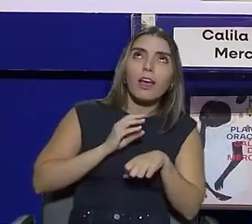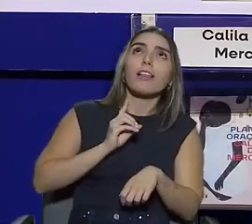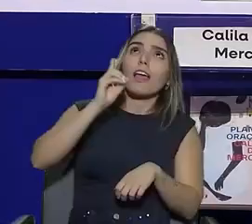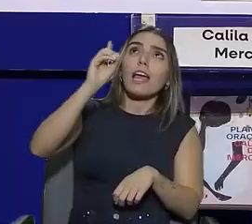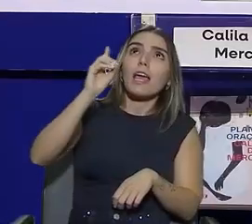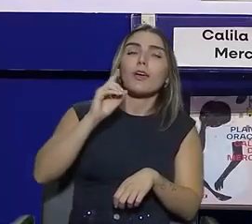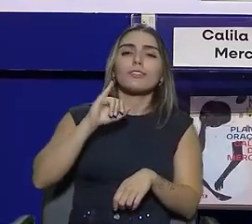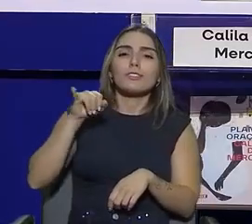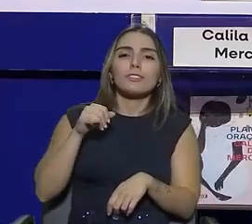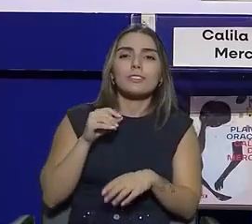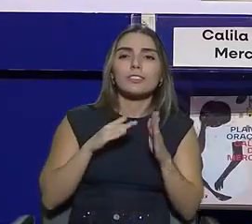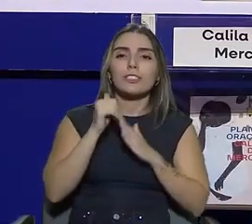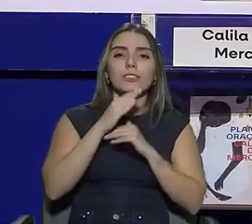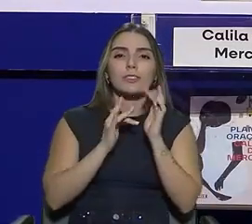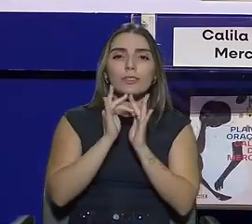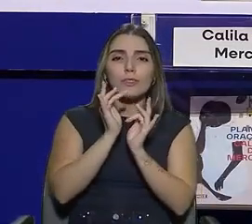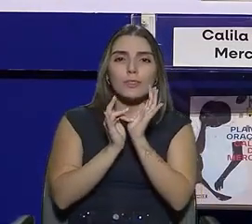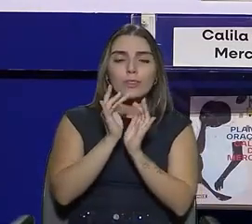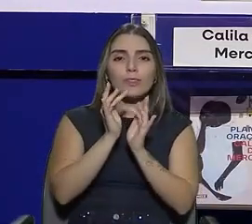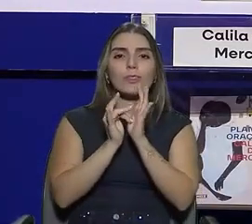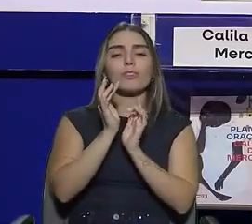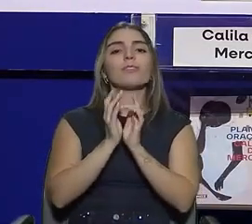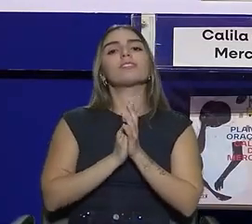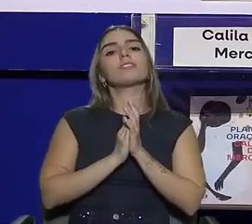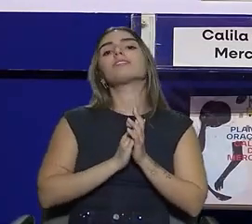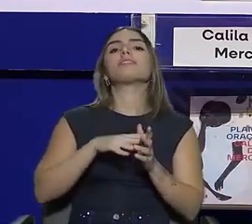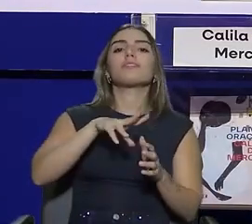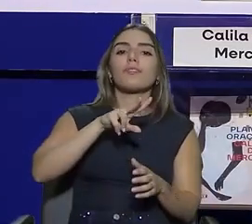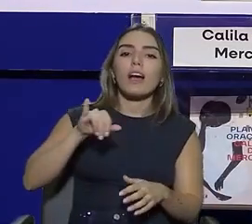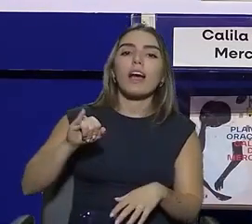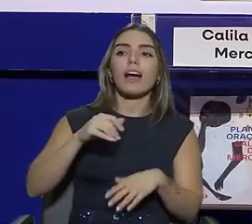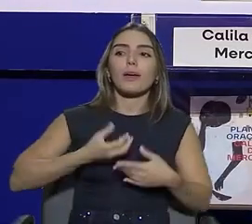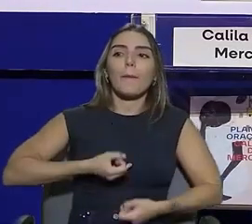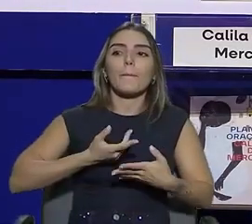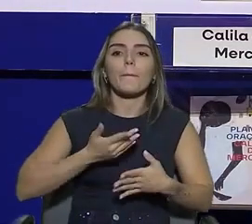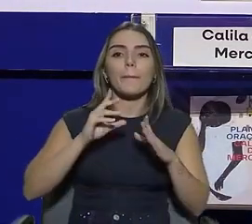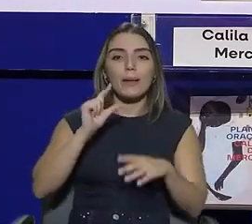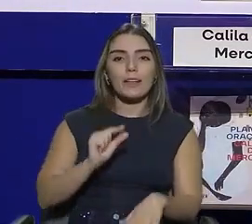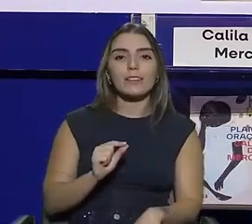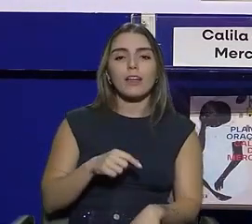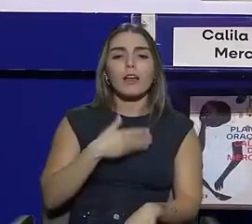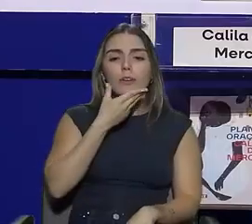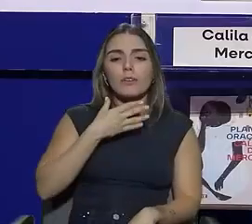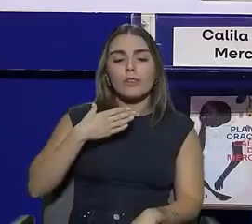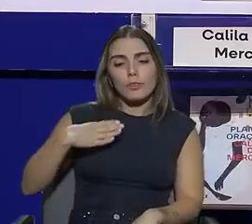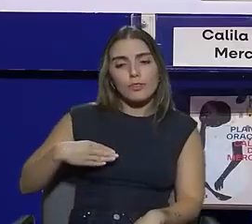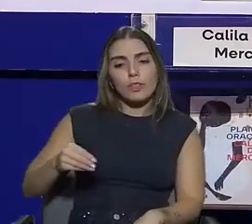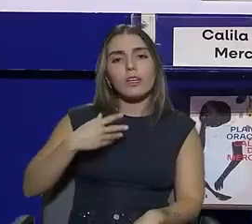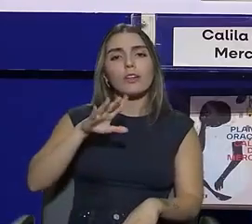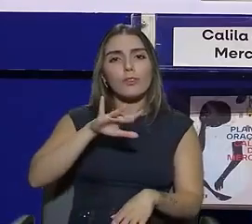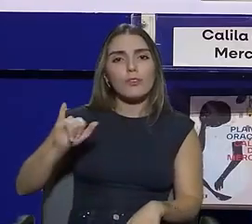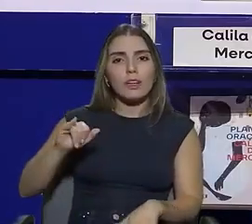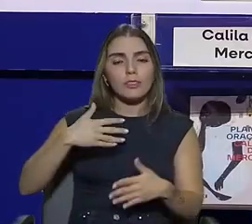oh, menor, vai ser poeta, menor, meu filho, vai ser administrador de empresa, meu filho.